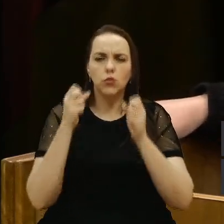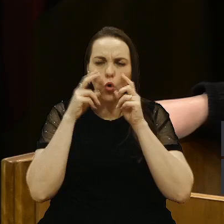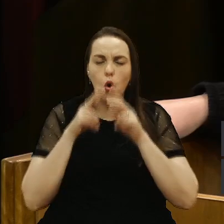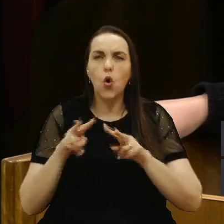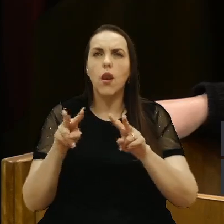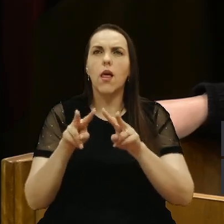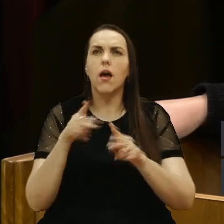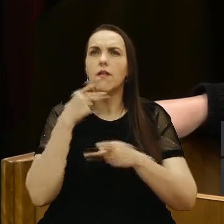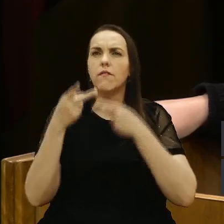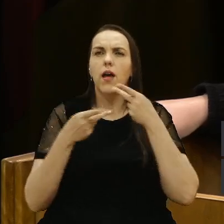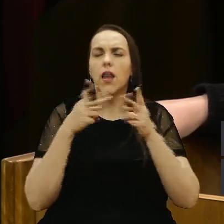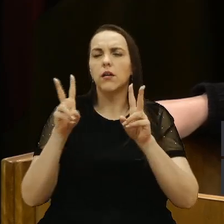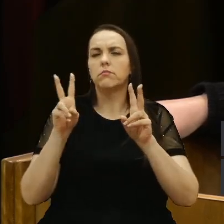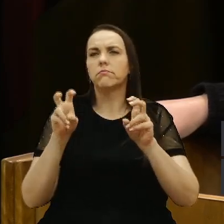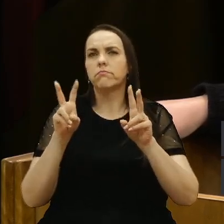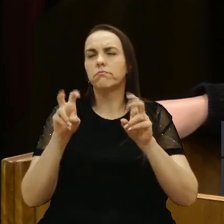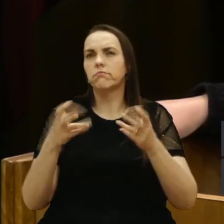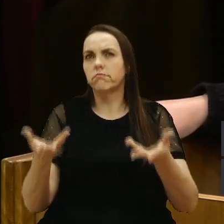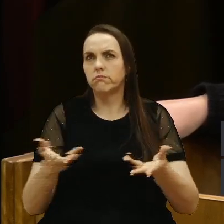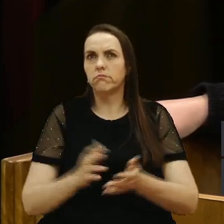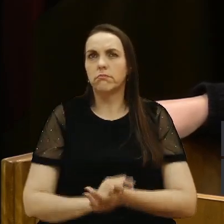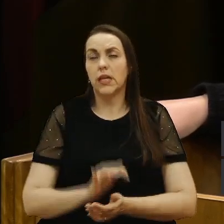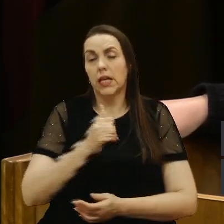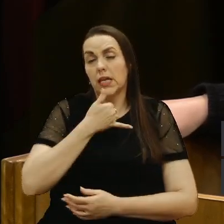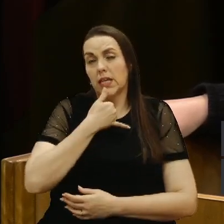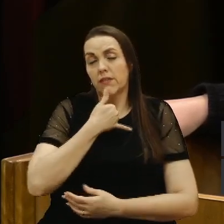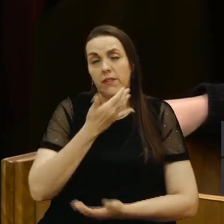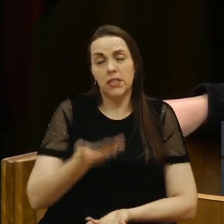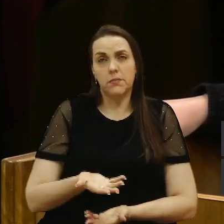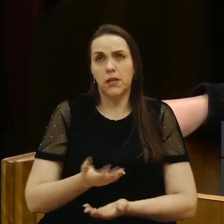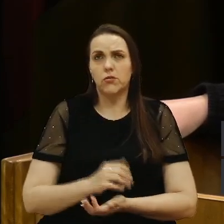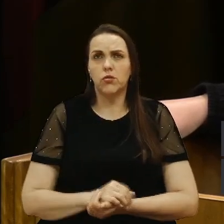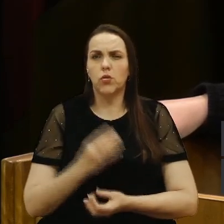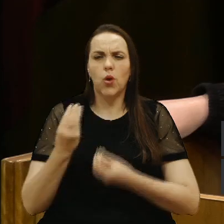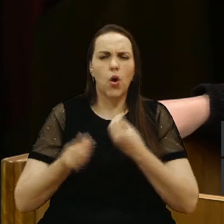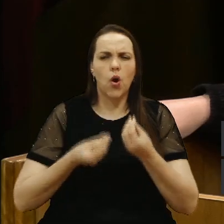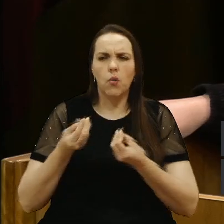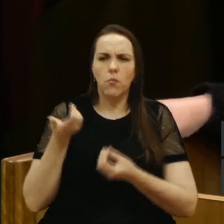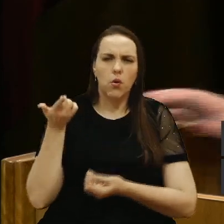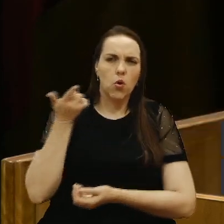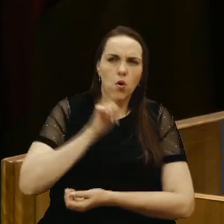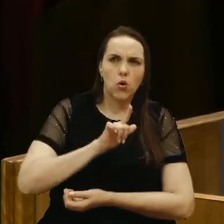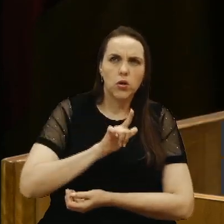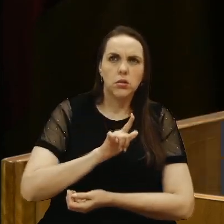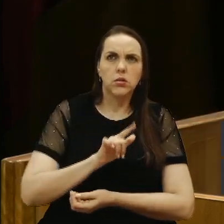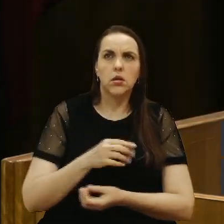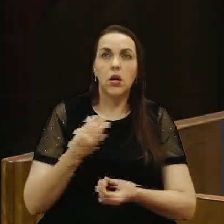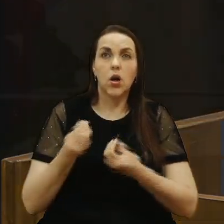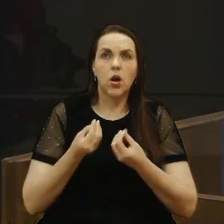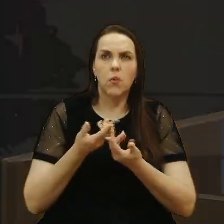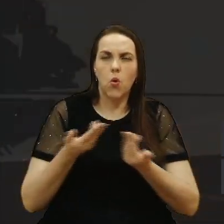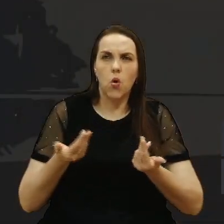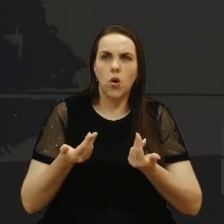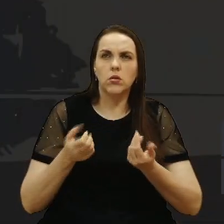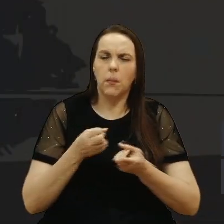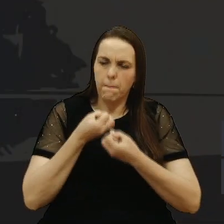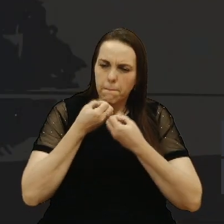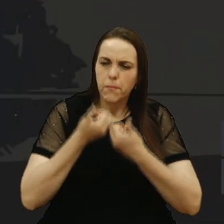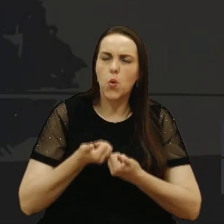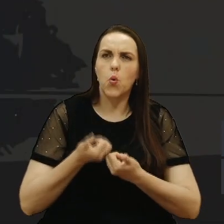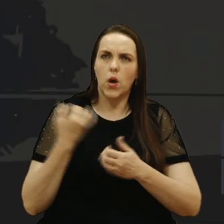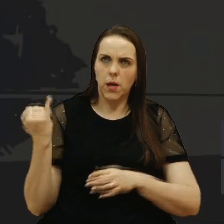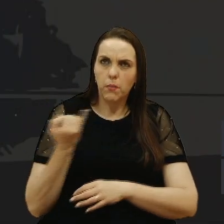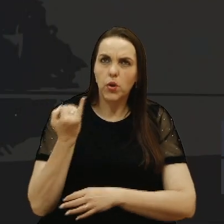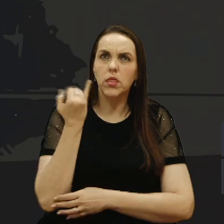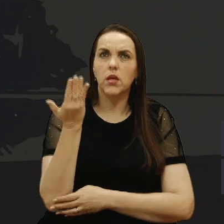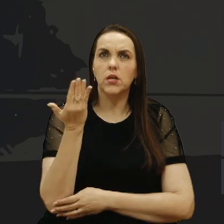e falar sobre essa questão, infelizmente não como uma conquista, como algo tão bom, tão